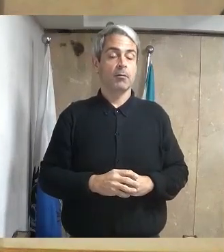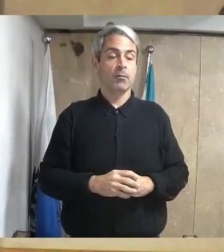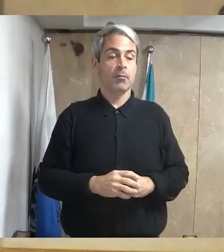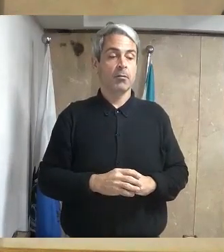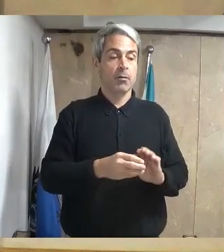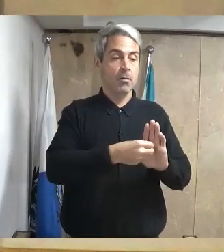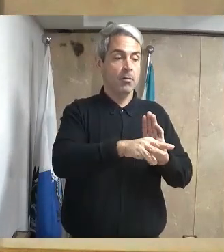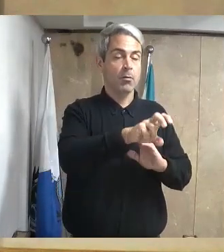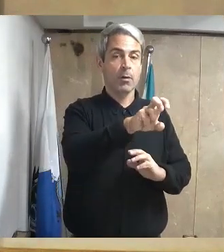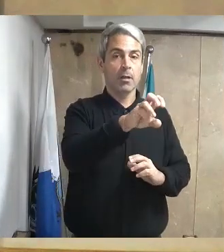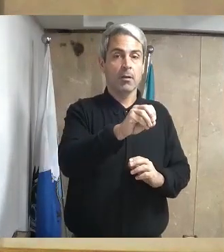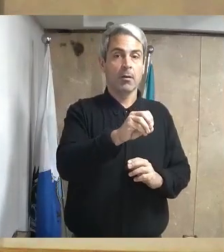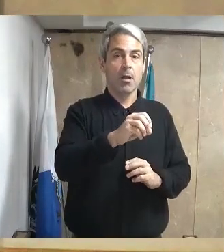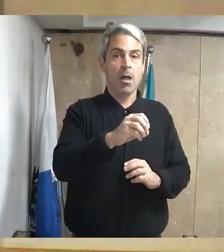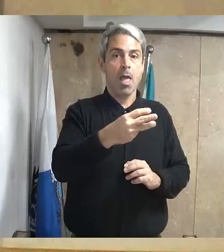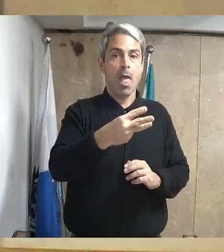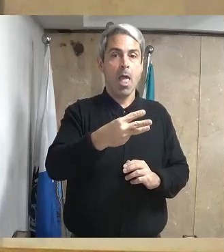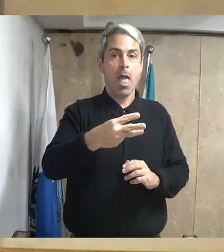Indicação número